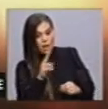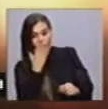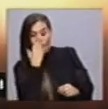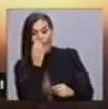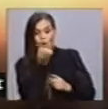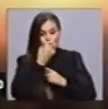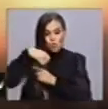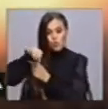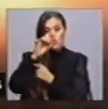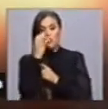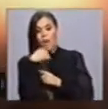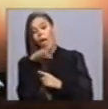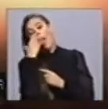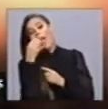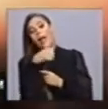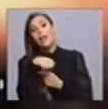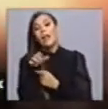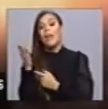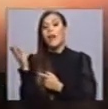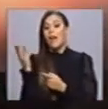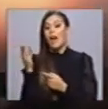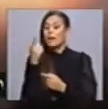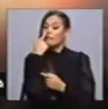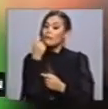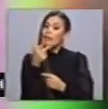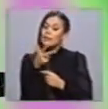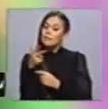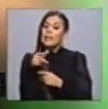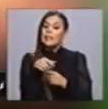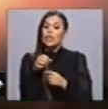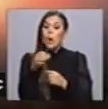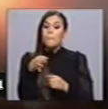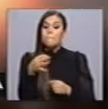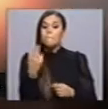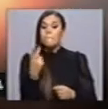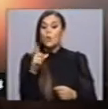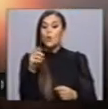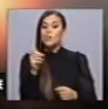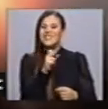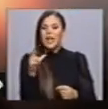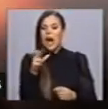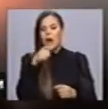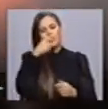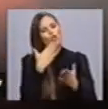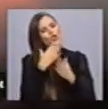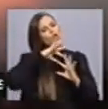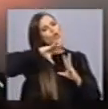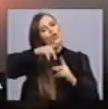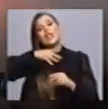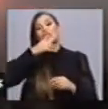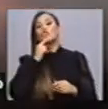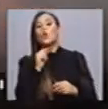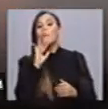farol, autenticamente. É mais ou menos esta ilustração que estamos a ver. Este pulsar em particular é um pulsar que os astrónomos carinhosamente chamam uma viúva